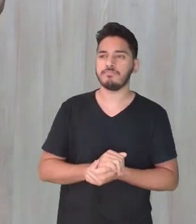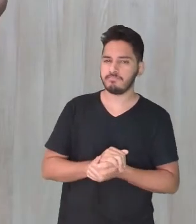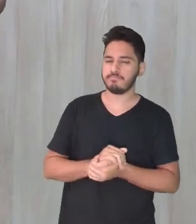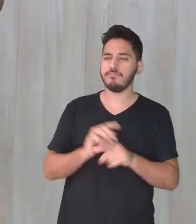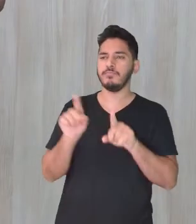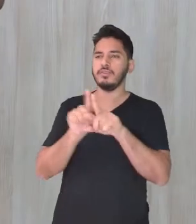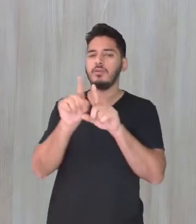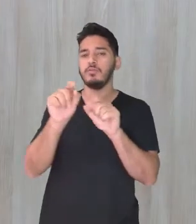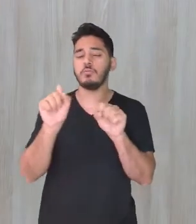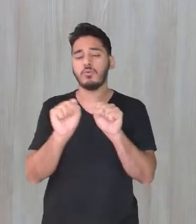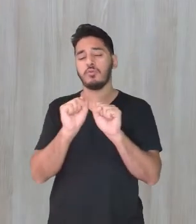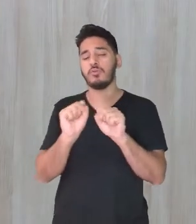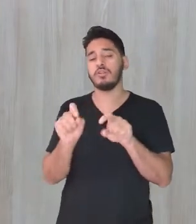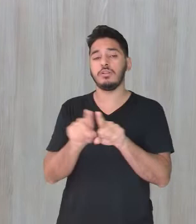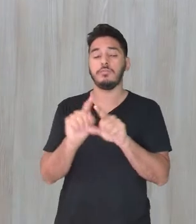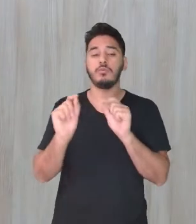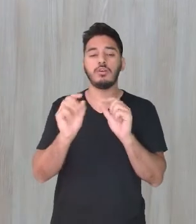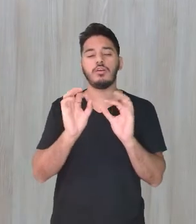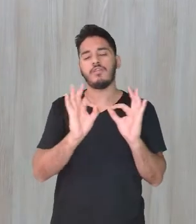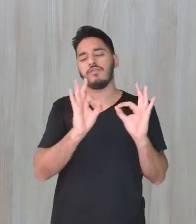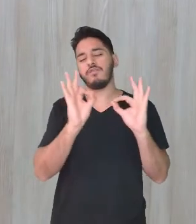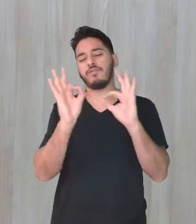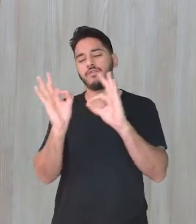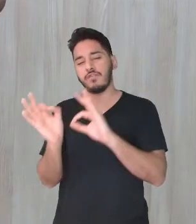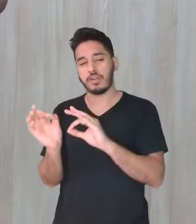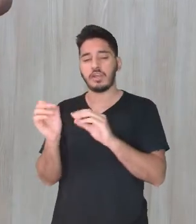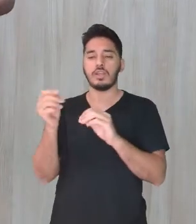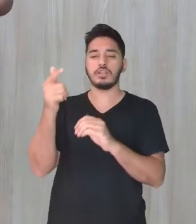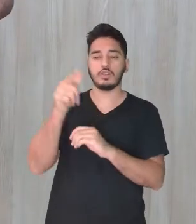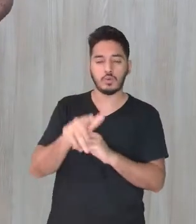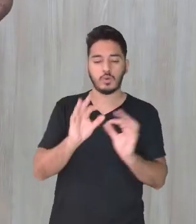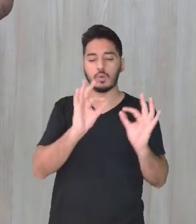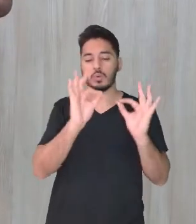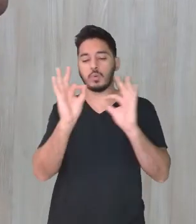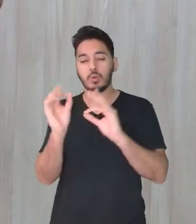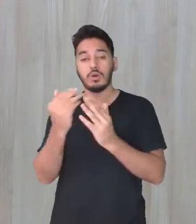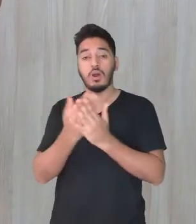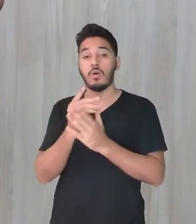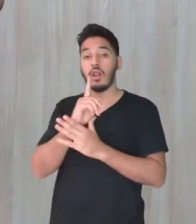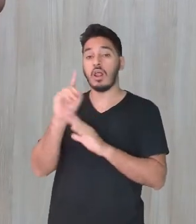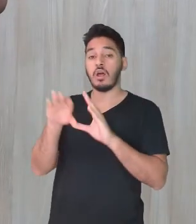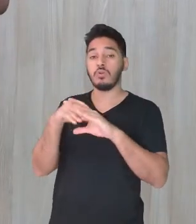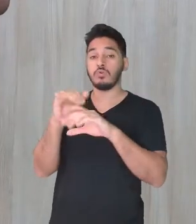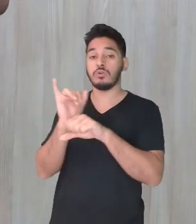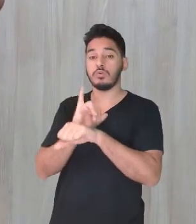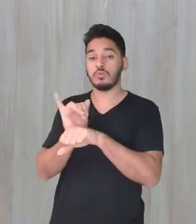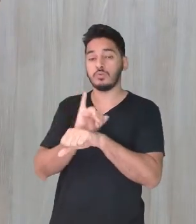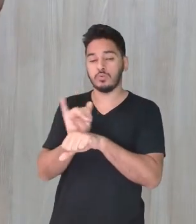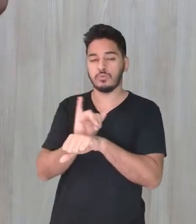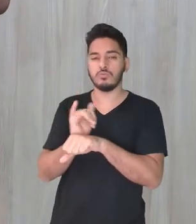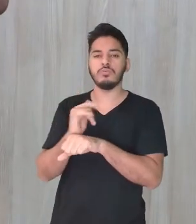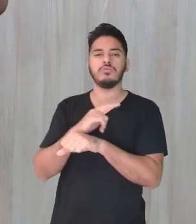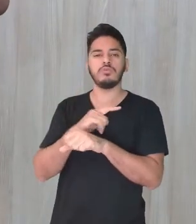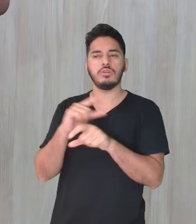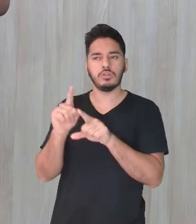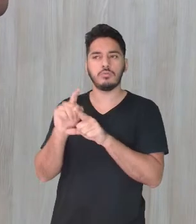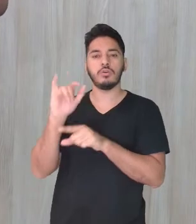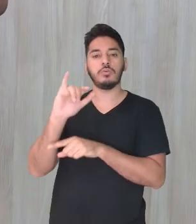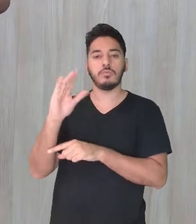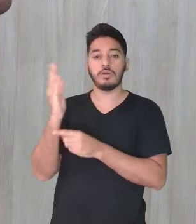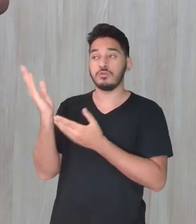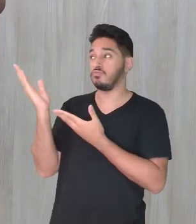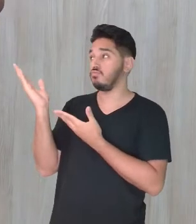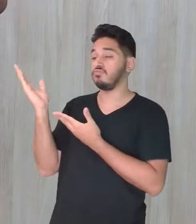disso, vocês podem ver e rever quantas vezes vocês quiserem as nossas aulas lá no canal do YouTube. Então tem mais um QR Code aí na tela,